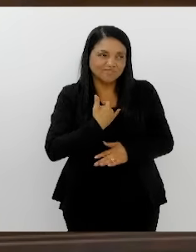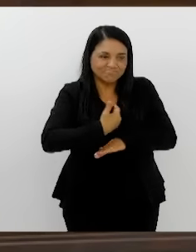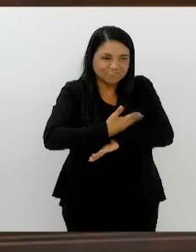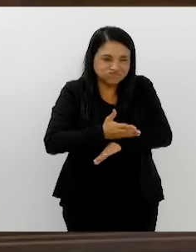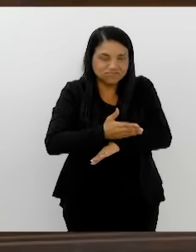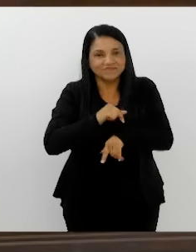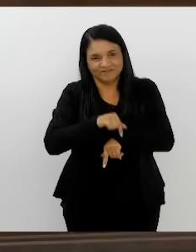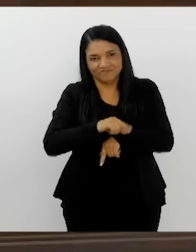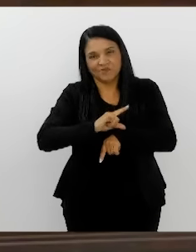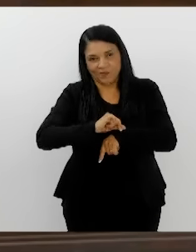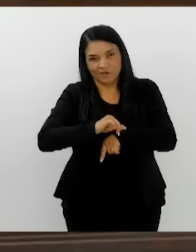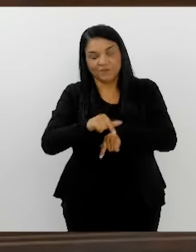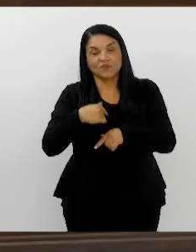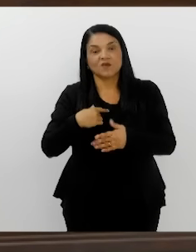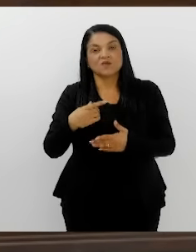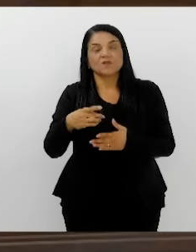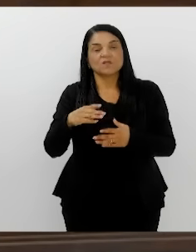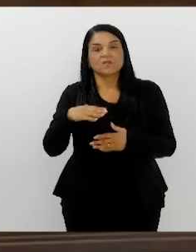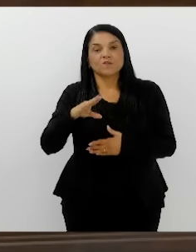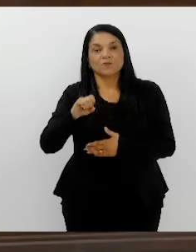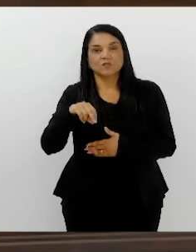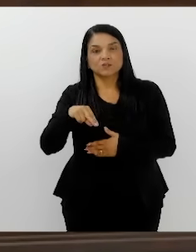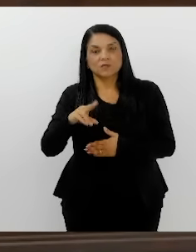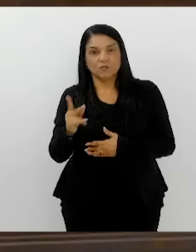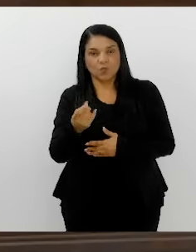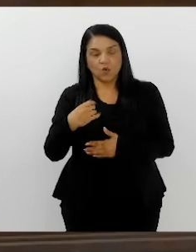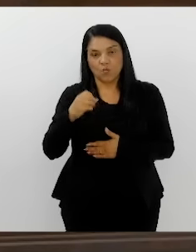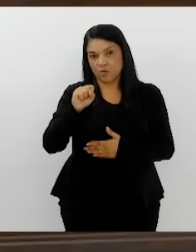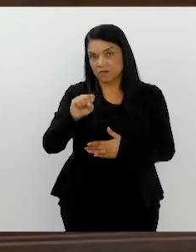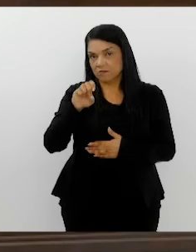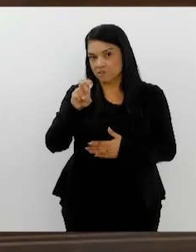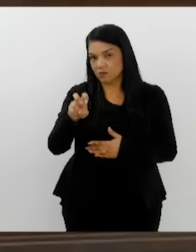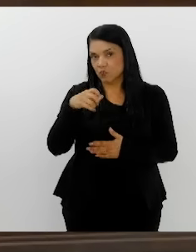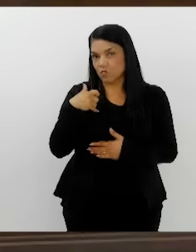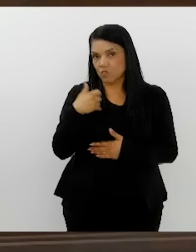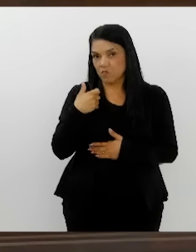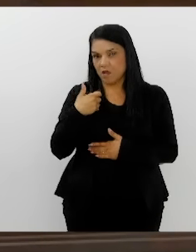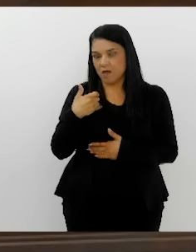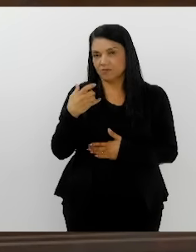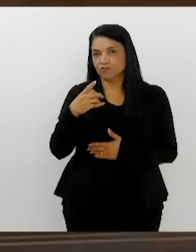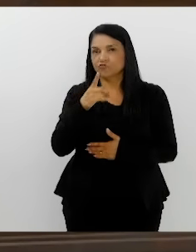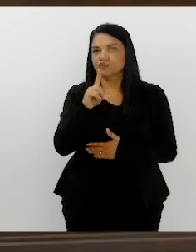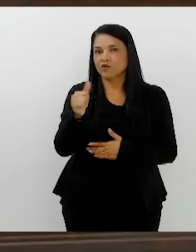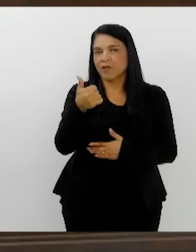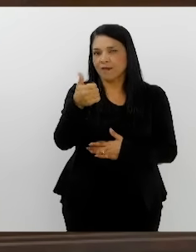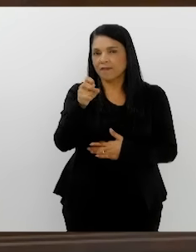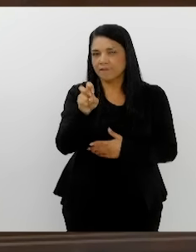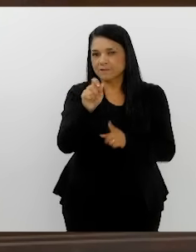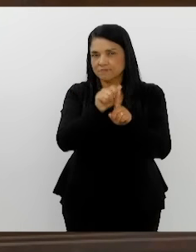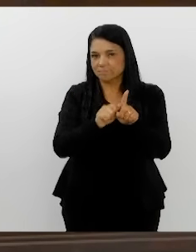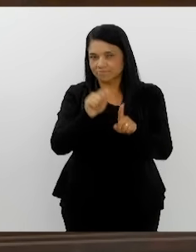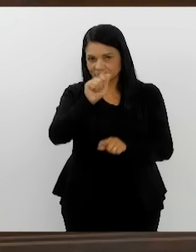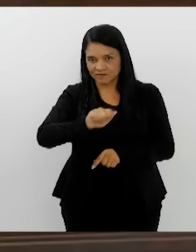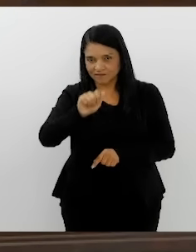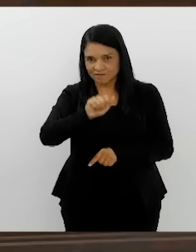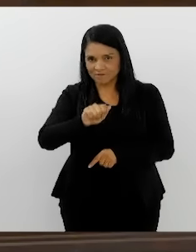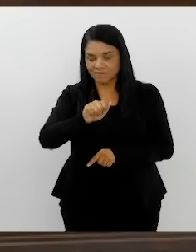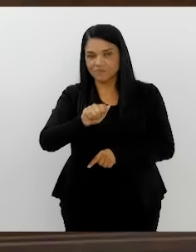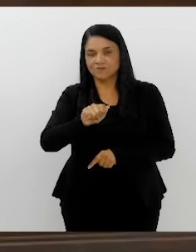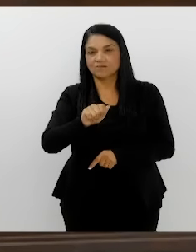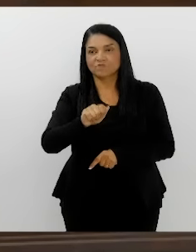Monsenhor completou 85 anos nos últimos dias, dia 15 de agosto, Padre Guerra. E